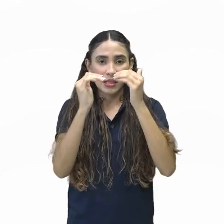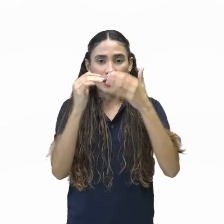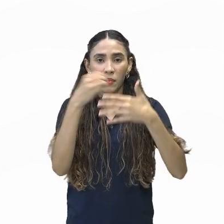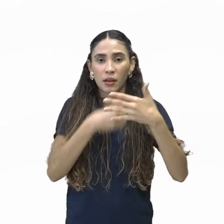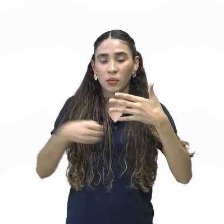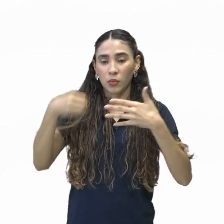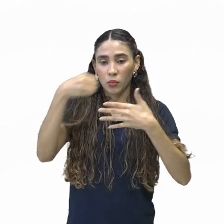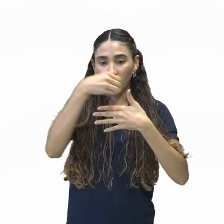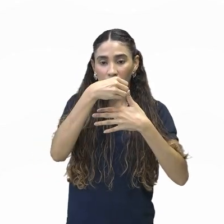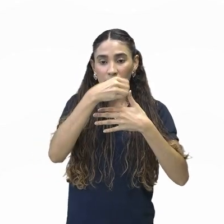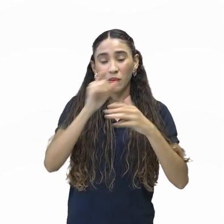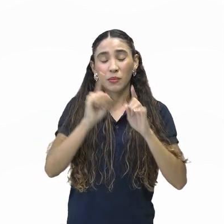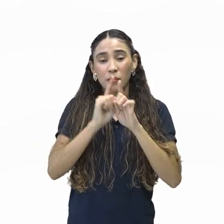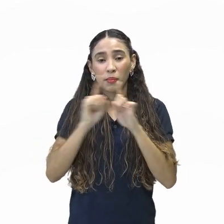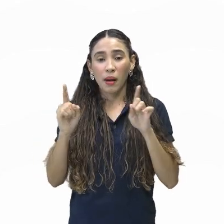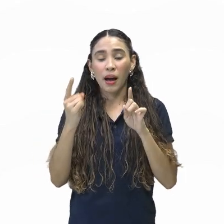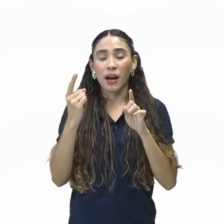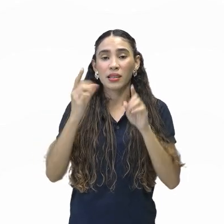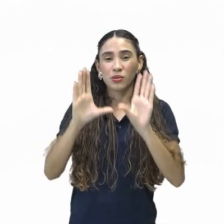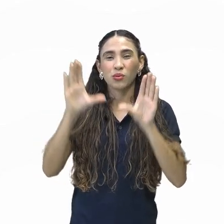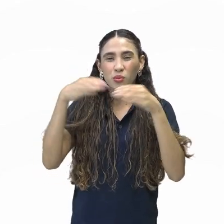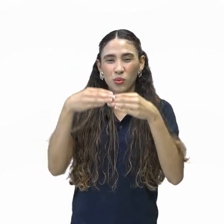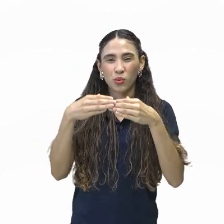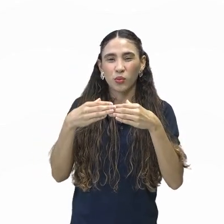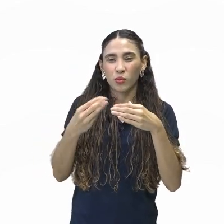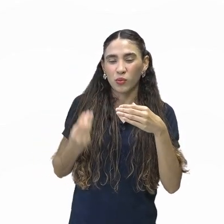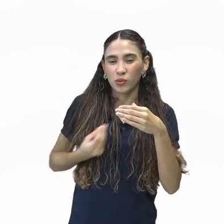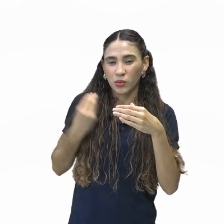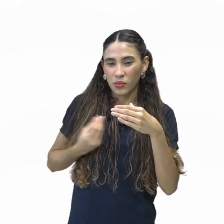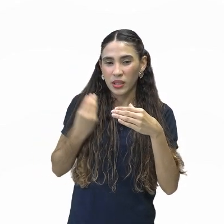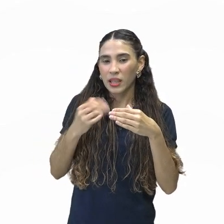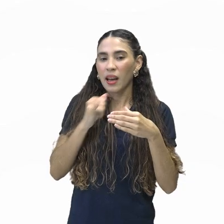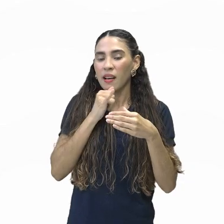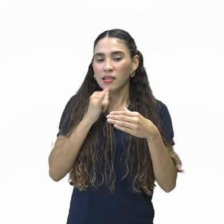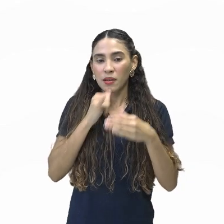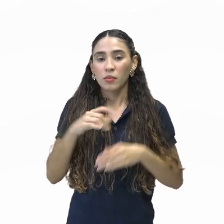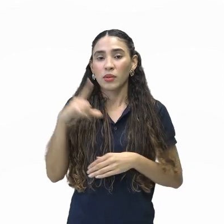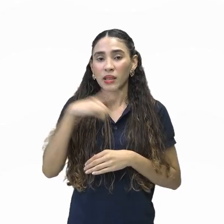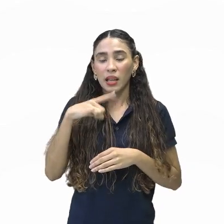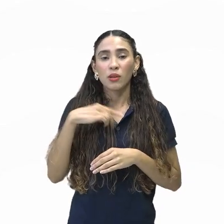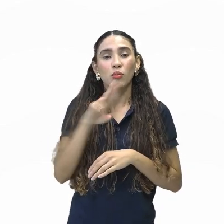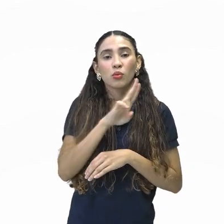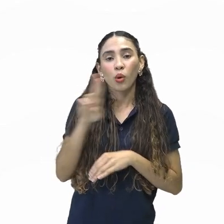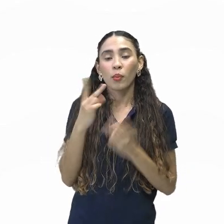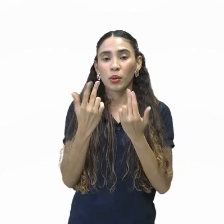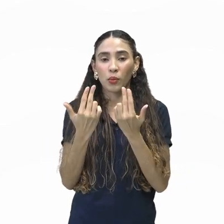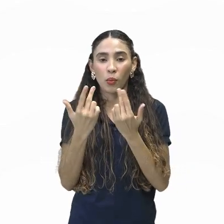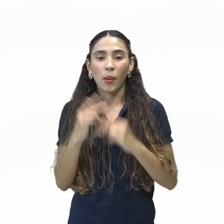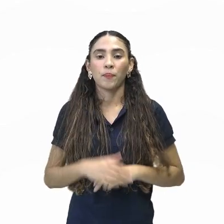tá bom? Mas para esses indivíduos, tanto o domínio quanto o reino, ele tem o mesmo nome, né?